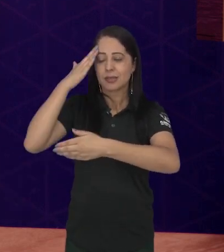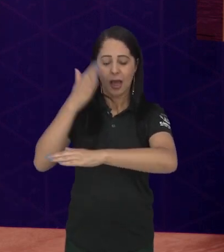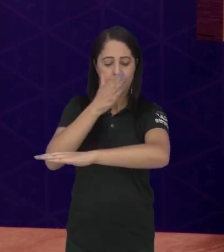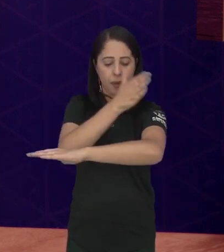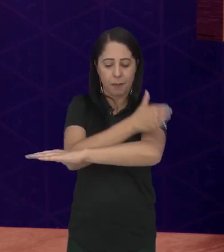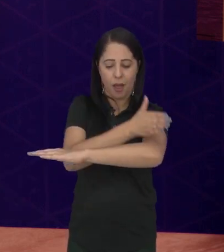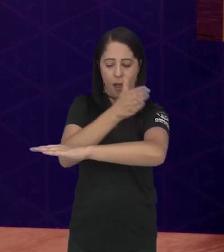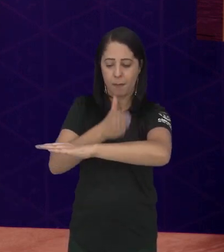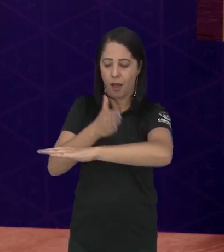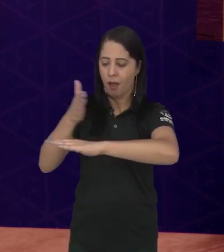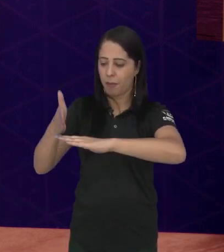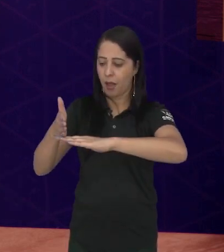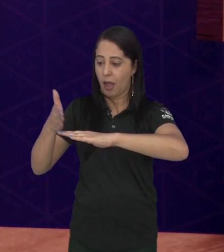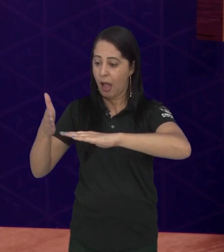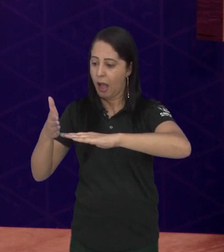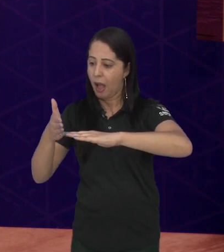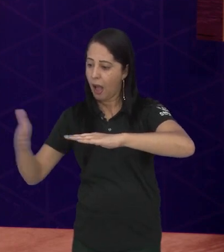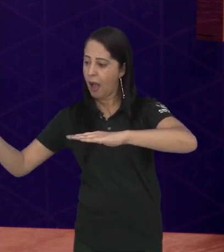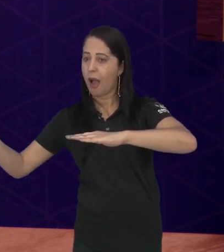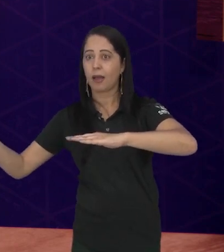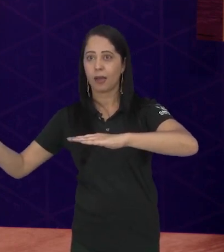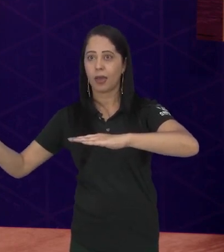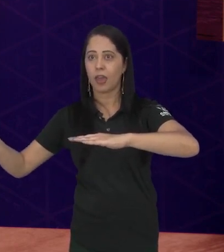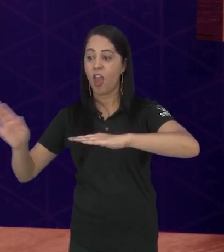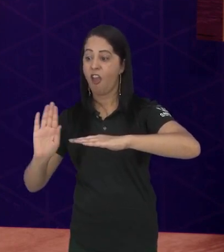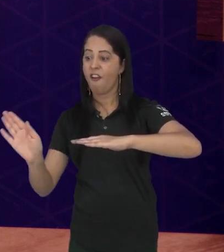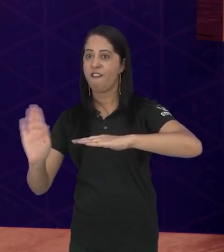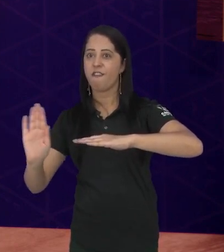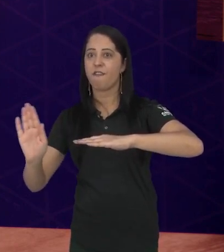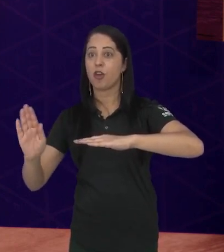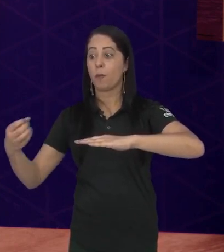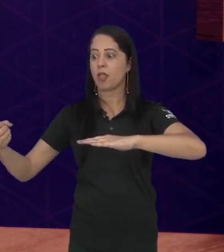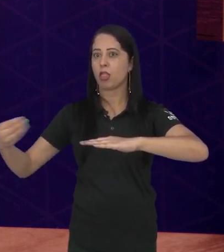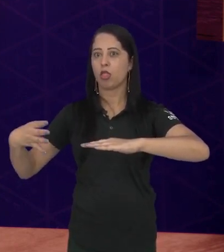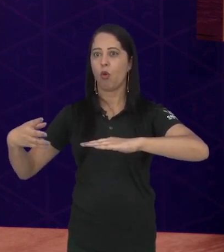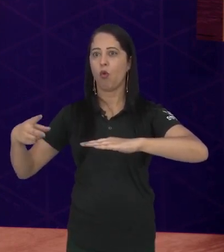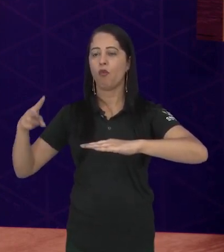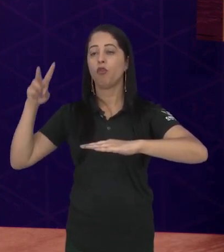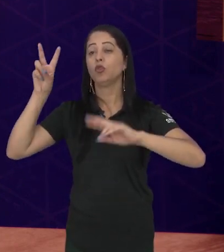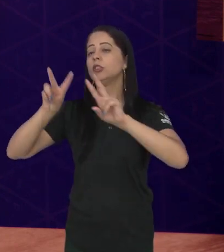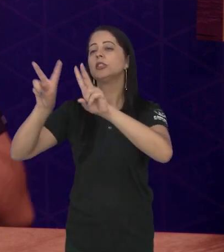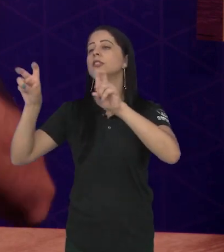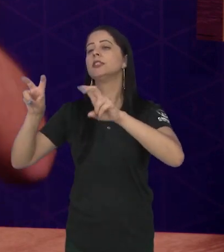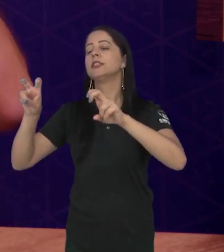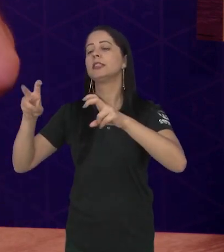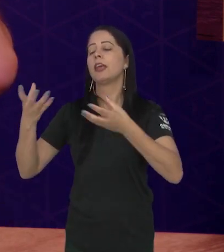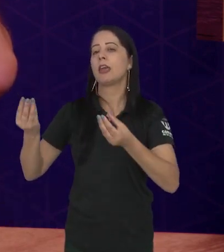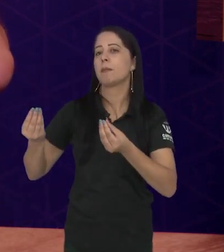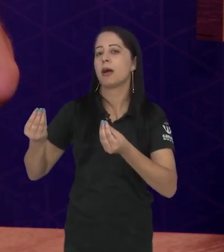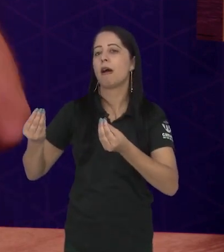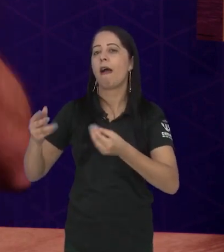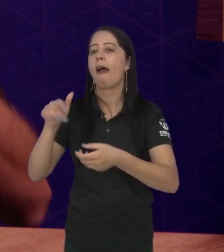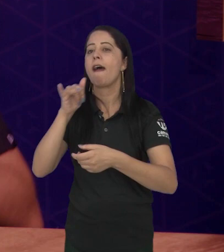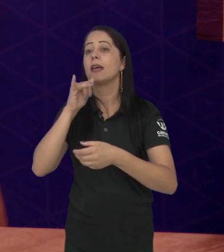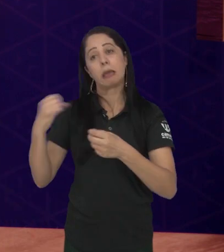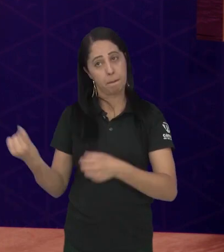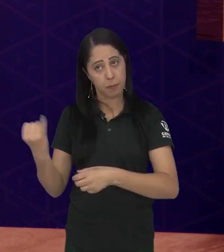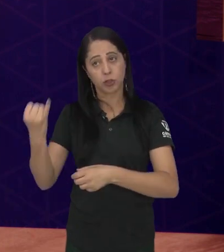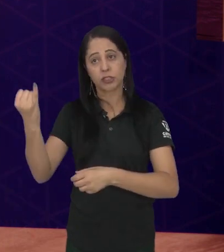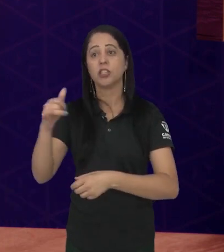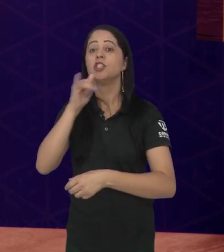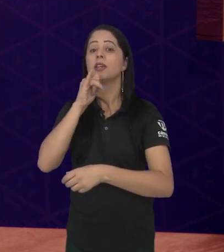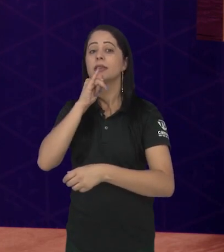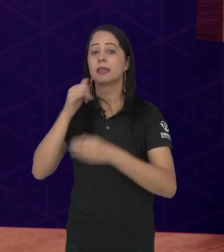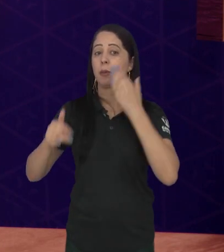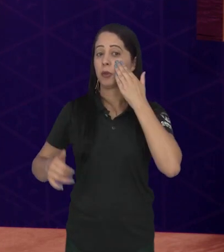filmes preto e branco e trazer de 90, 80 para cá, que tem muitos filmes com discussões muito importantes, tipo o